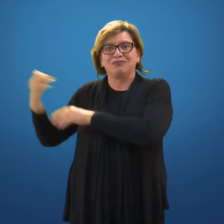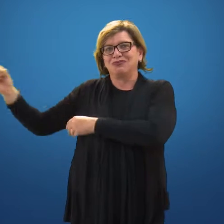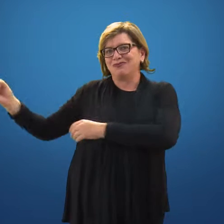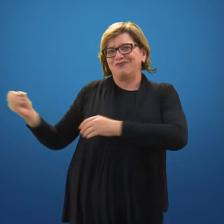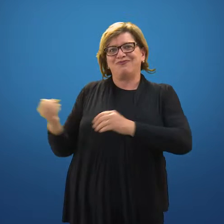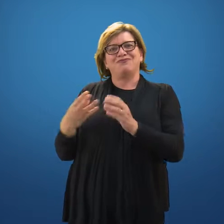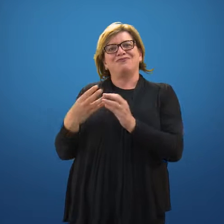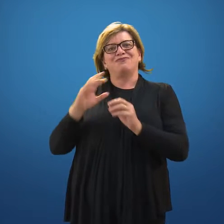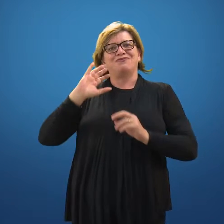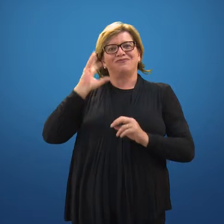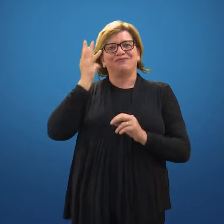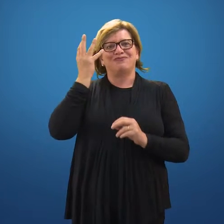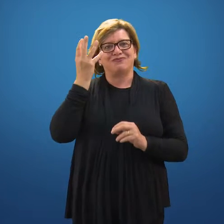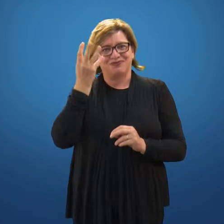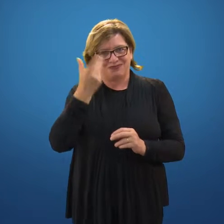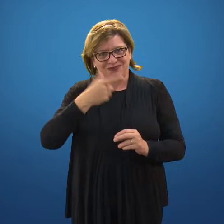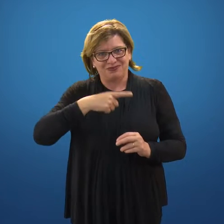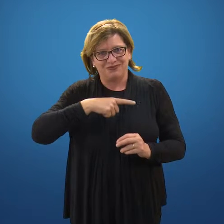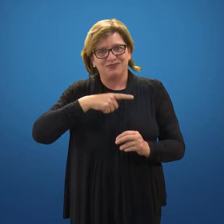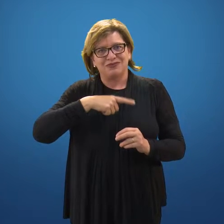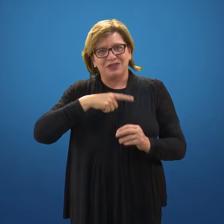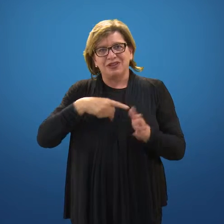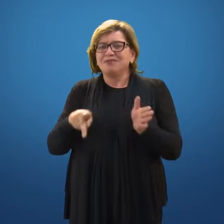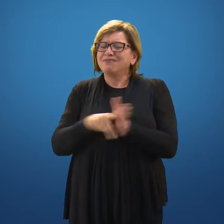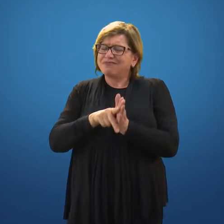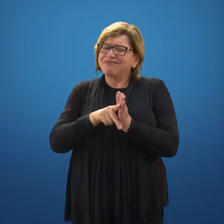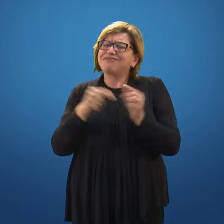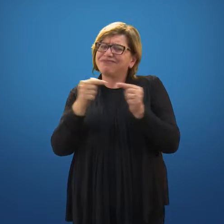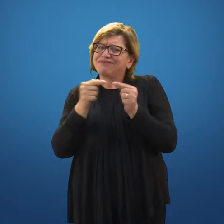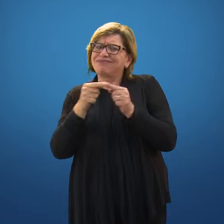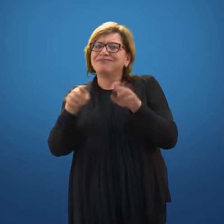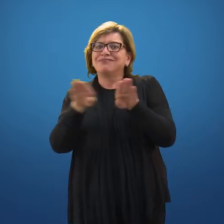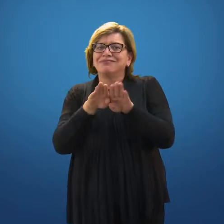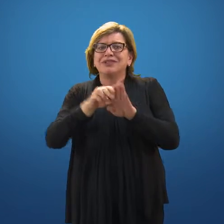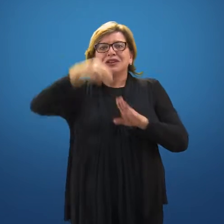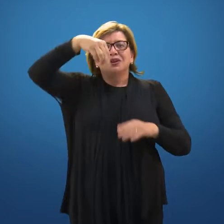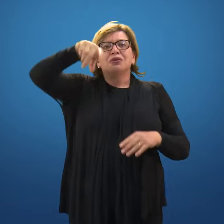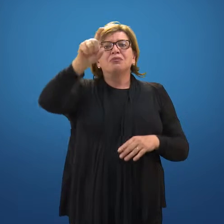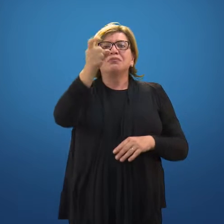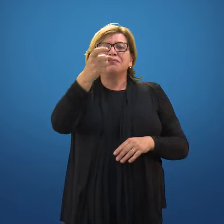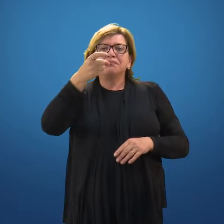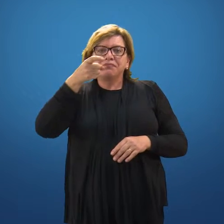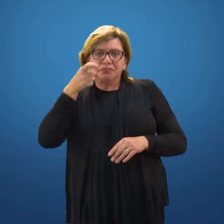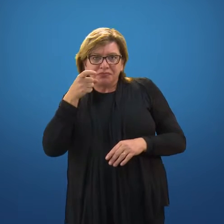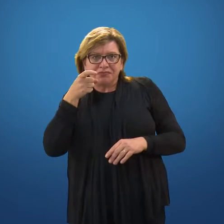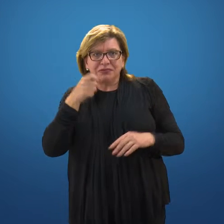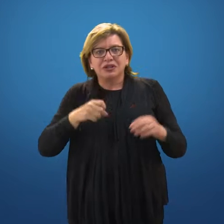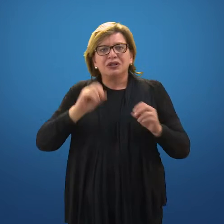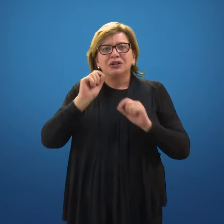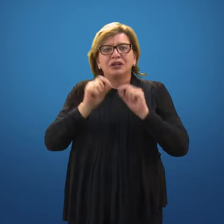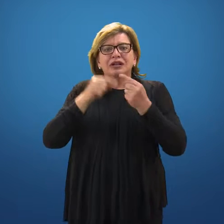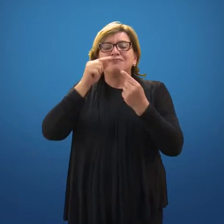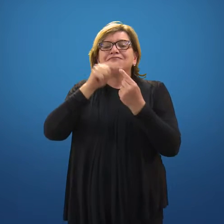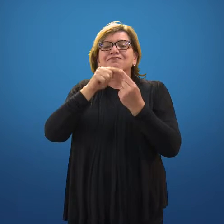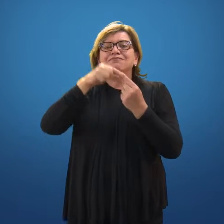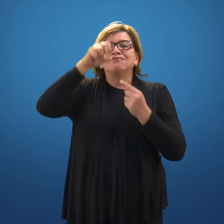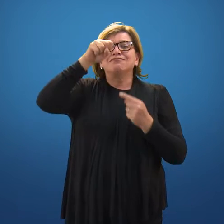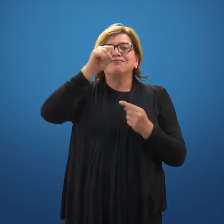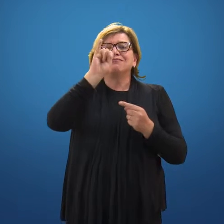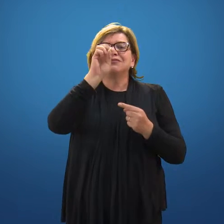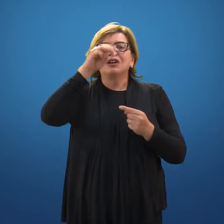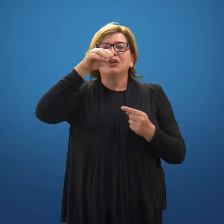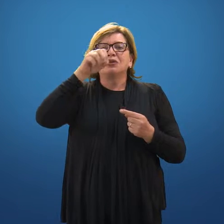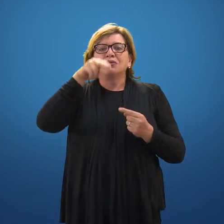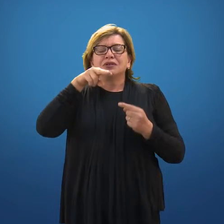muito presente dentro da obra de Karl Marx, por exemplo. Outra característica fundamental no pensamento de Saint-Simon é que em